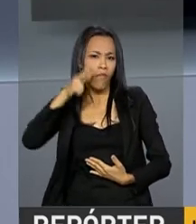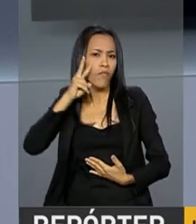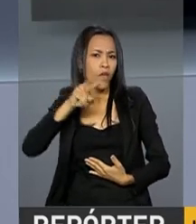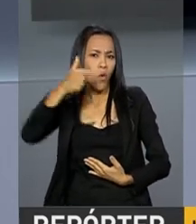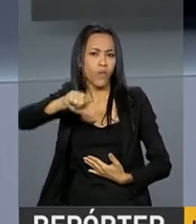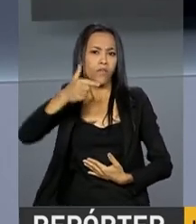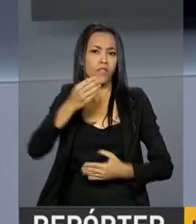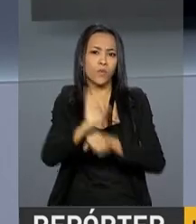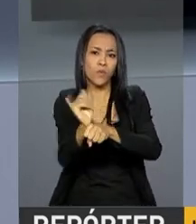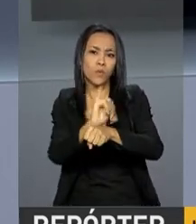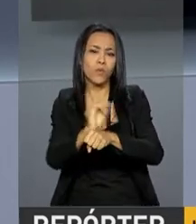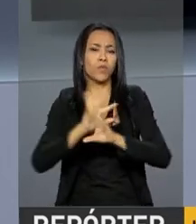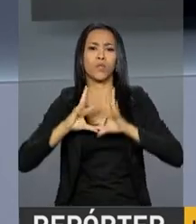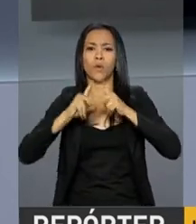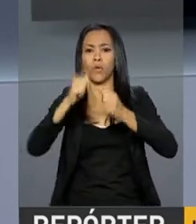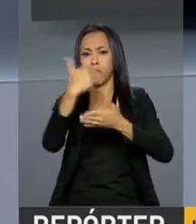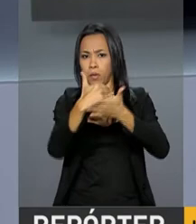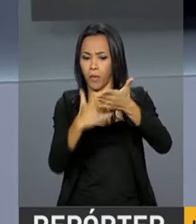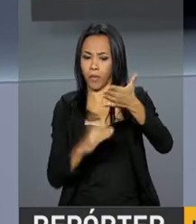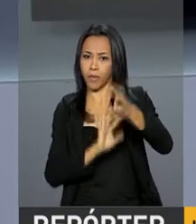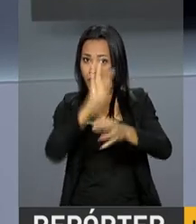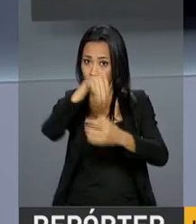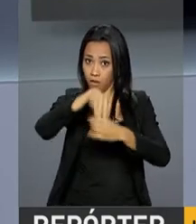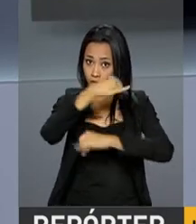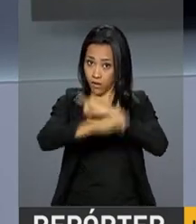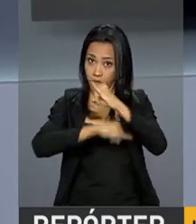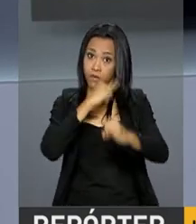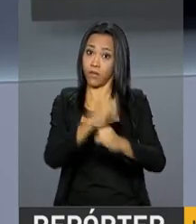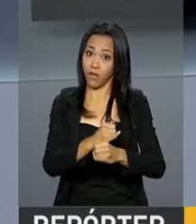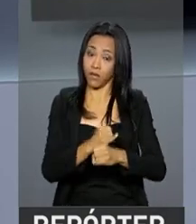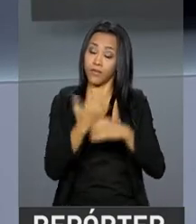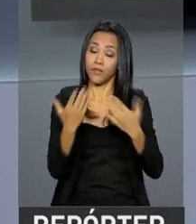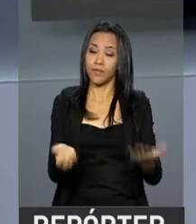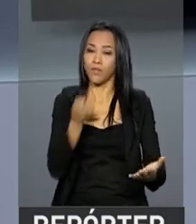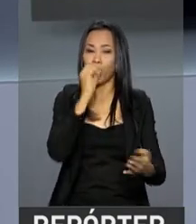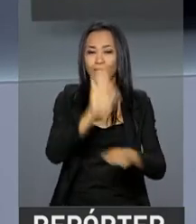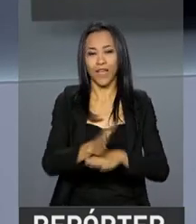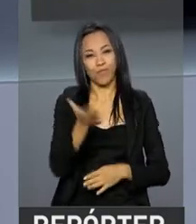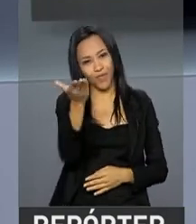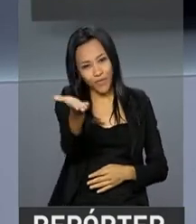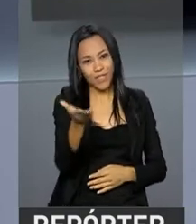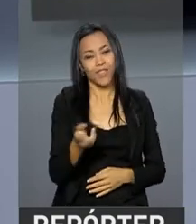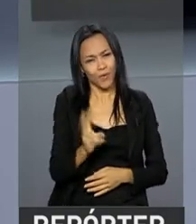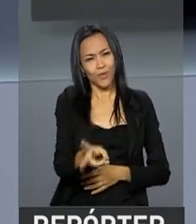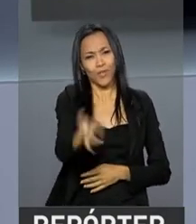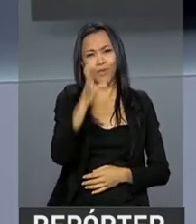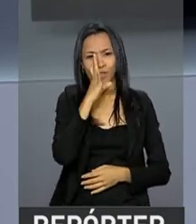no YouTube e toda a programação também está na nossa página da internet. Uma boa tarde para você